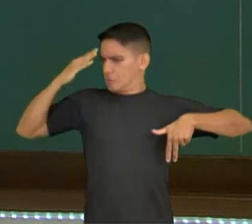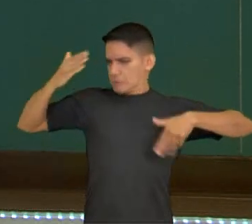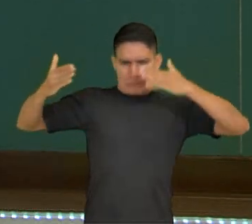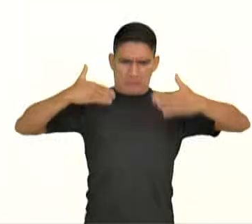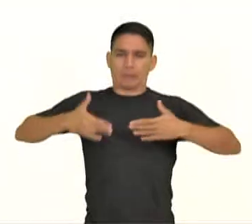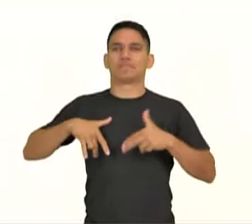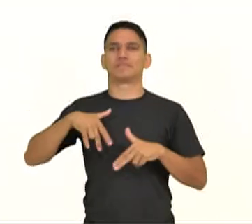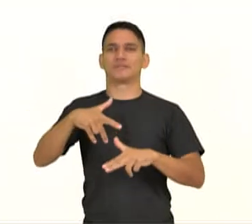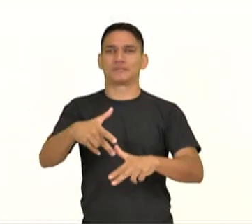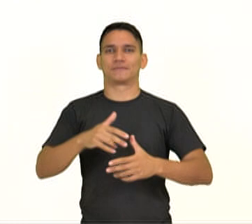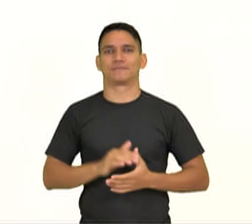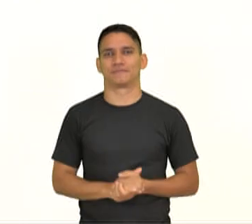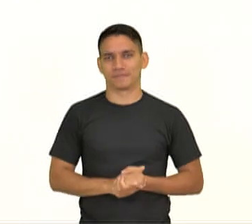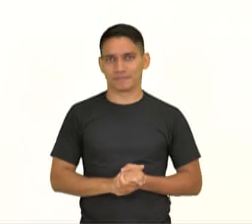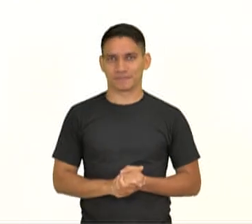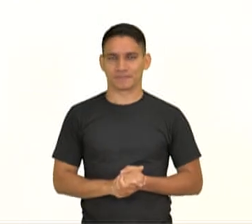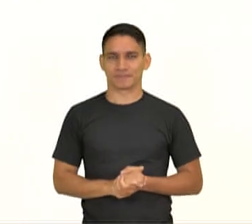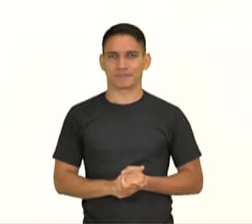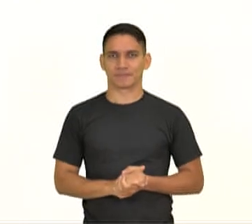tá?